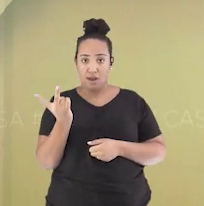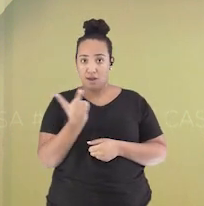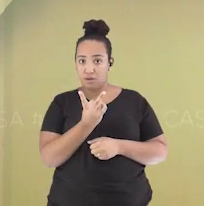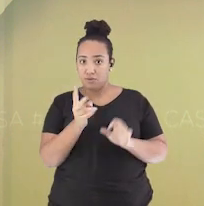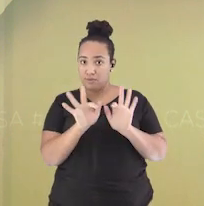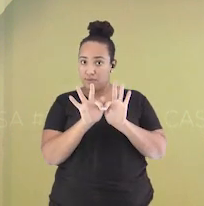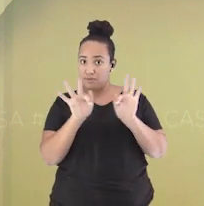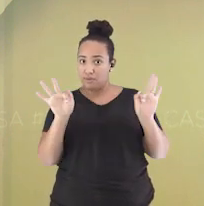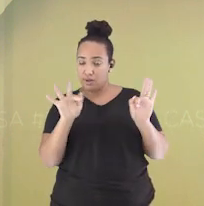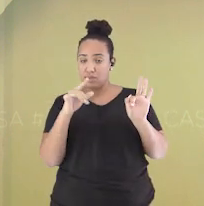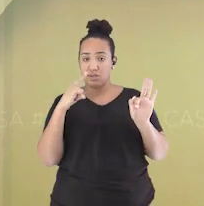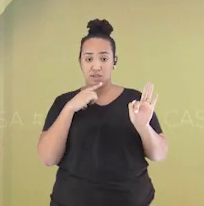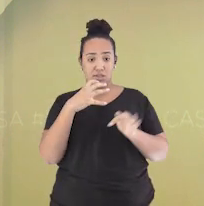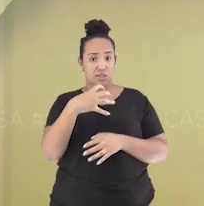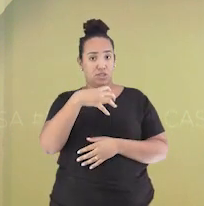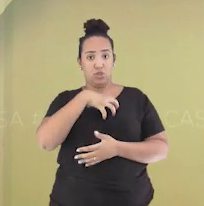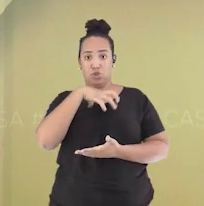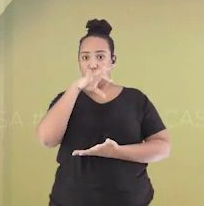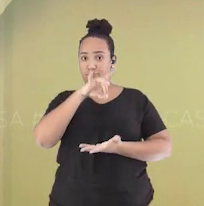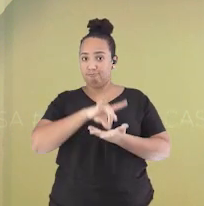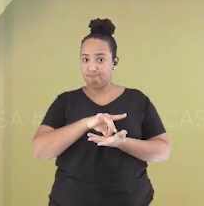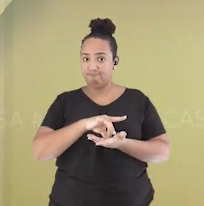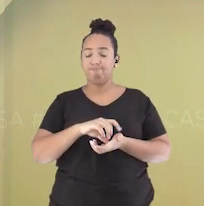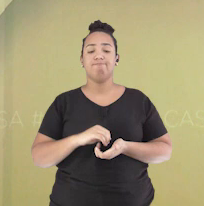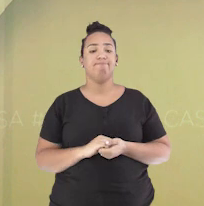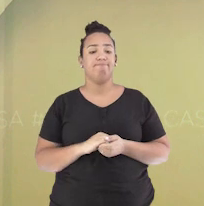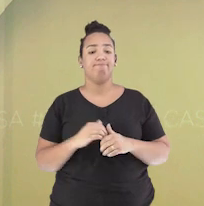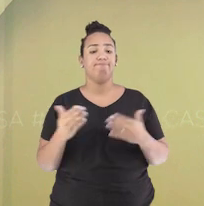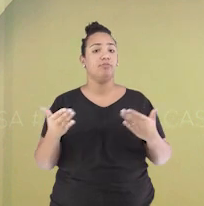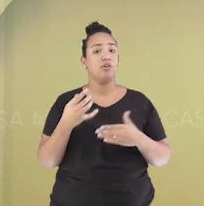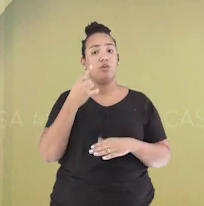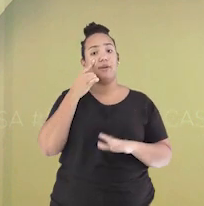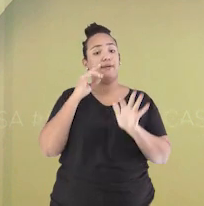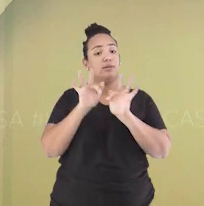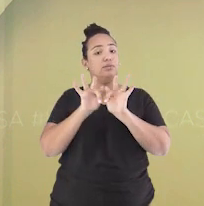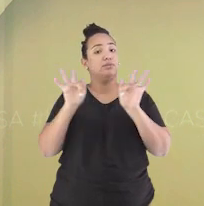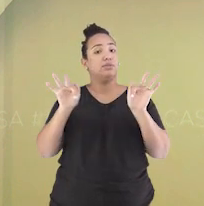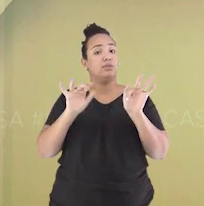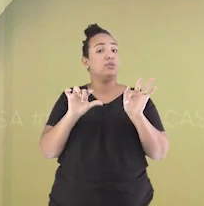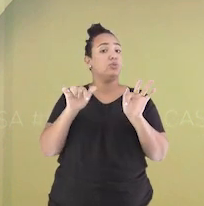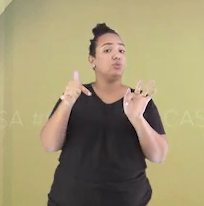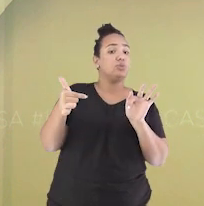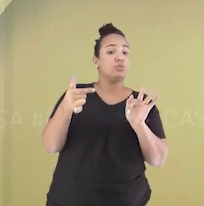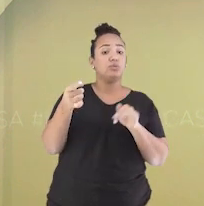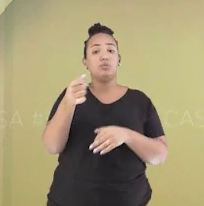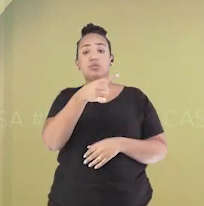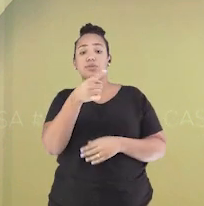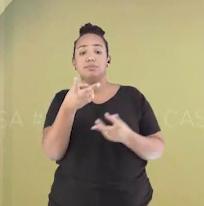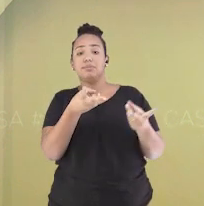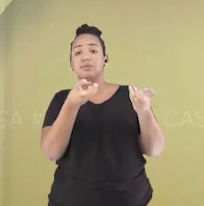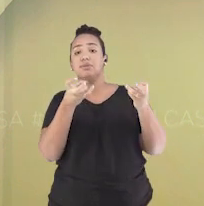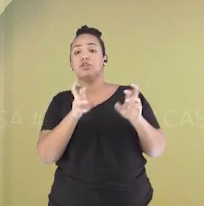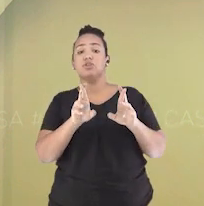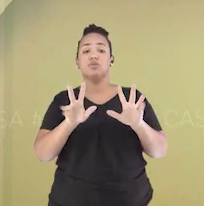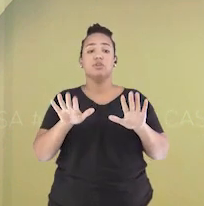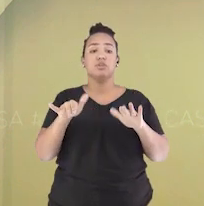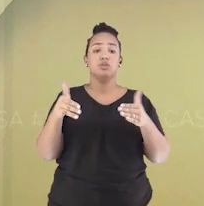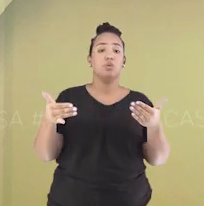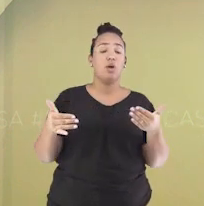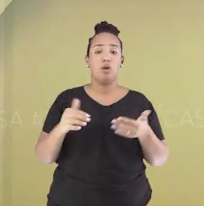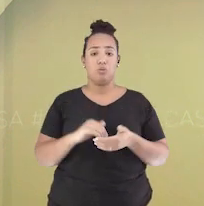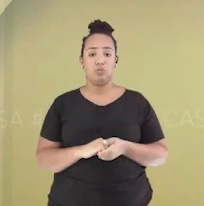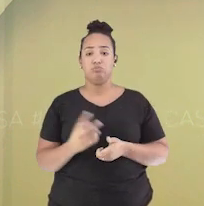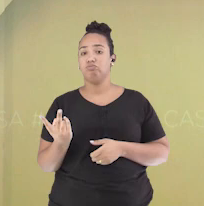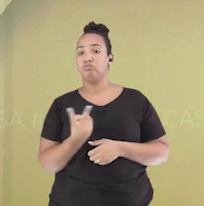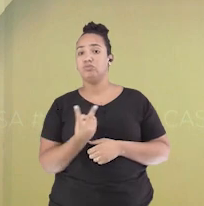manchete original? E, analisando essa nova frase, qual a diferença que vocês conseguem perceber entre ela e